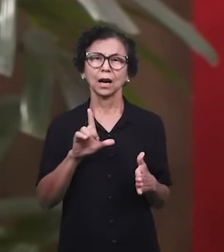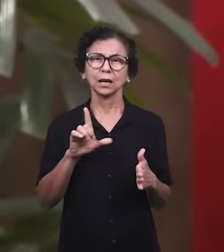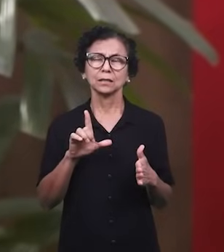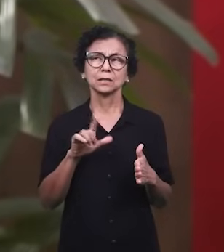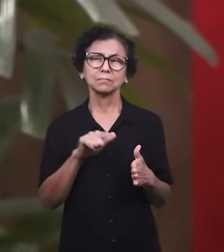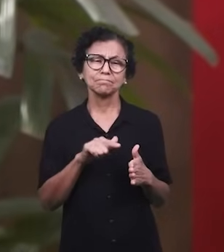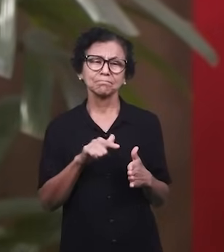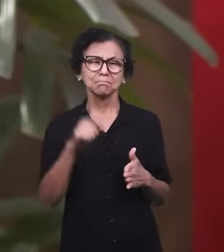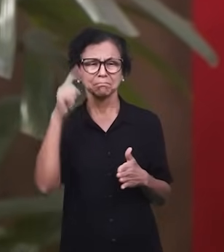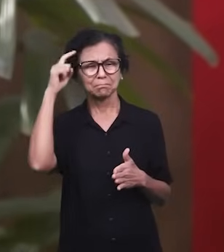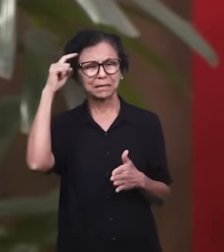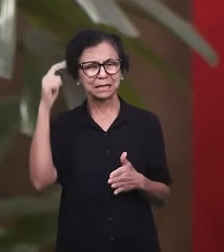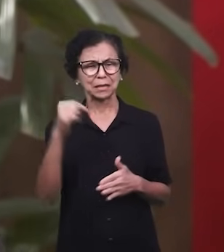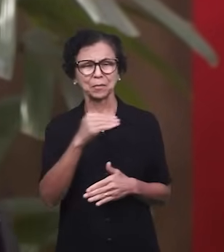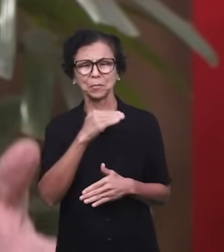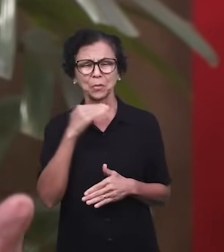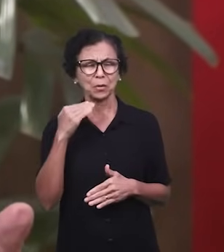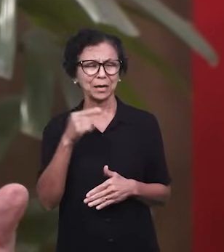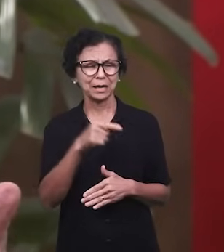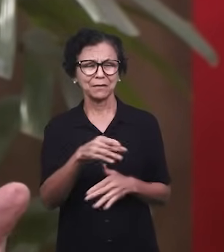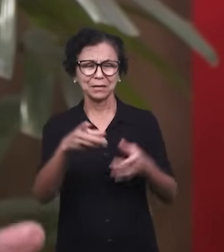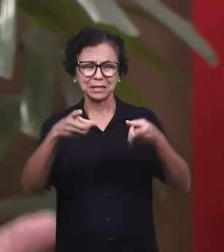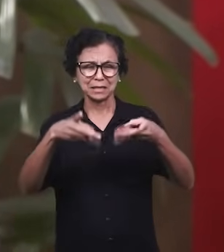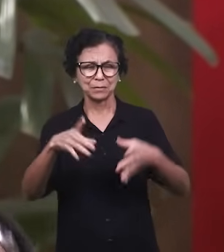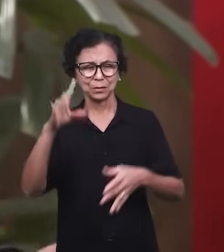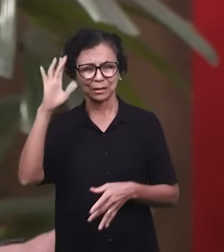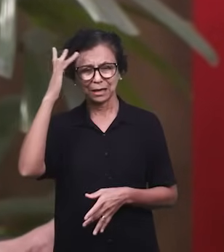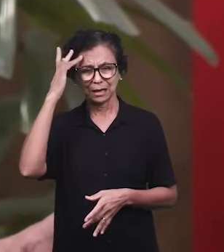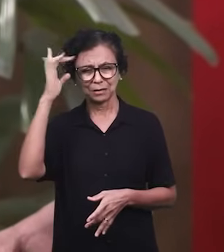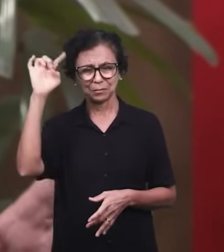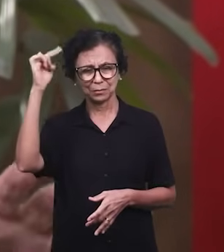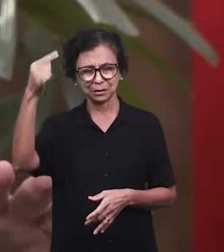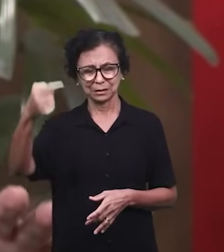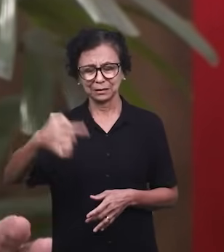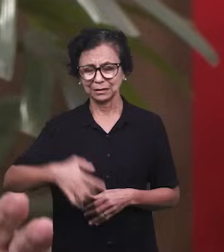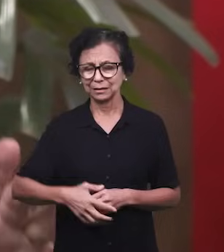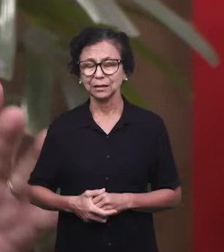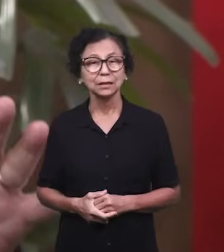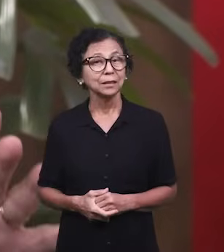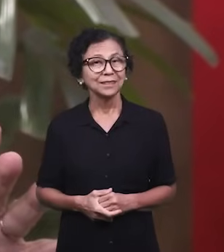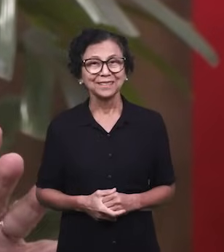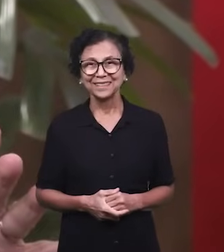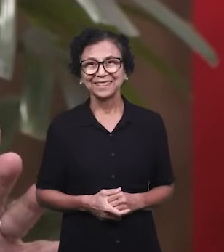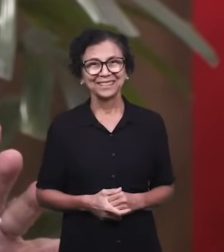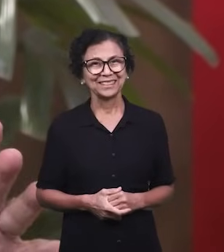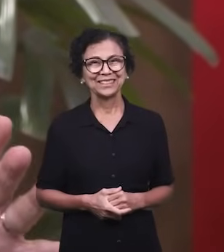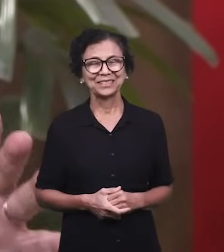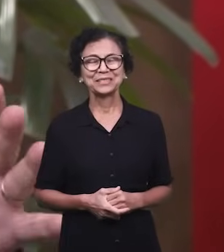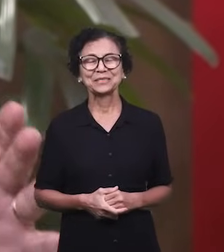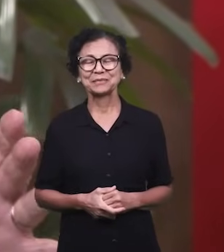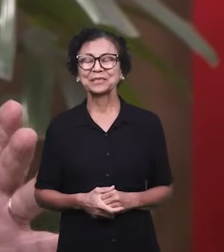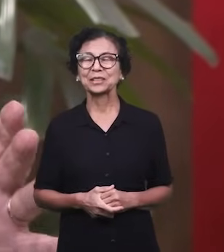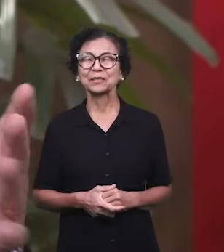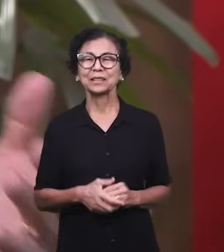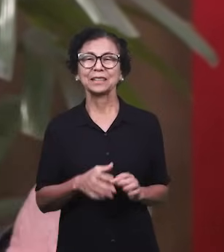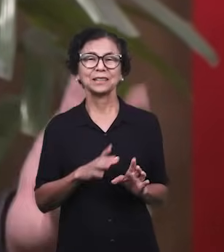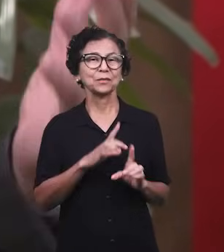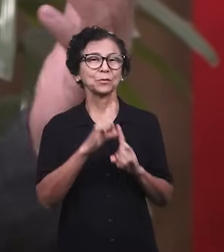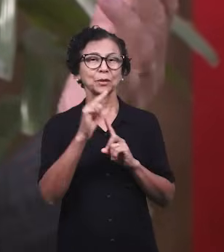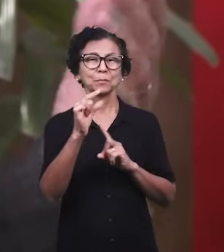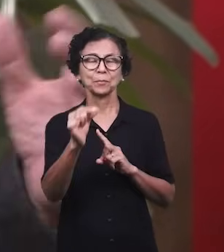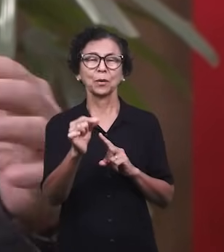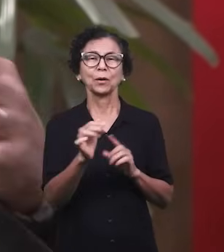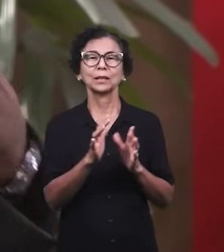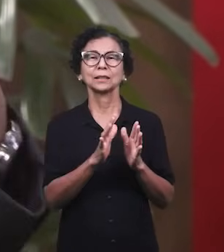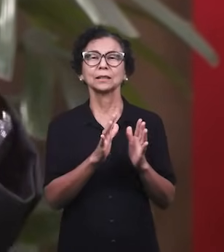família de que eles iriam sepultá-lo no dia seguinte ele estava saindo daquele ambiente ali para